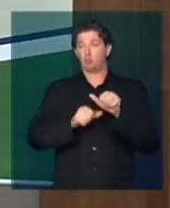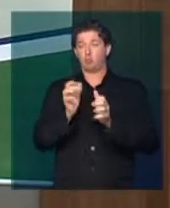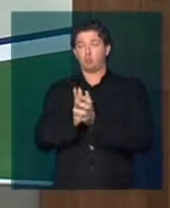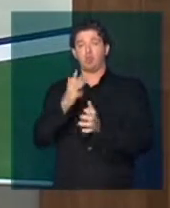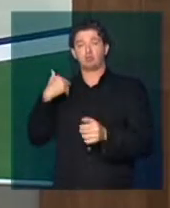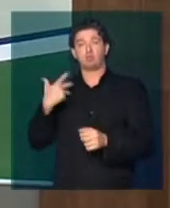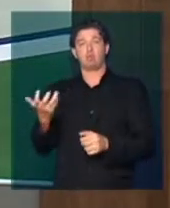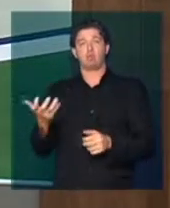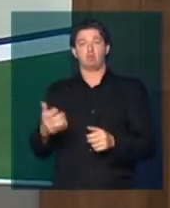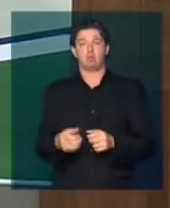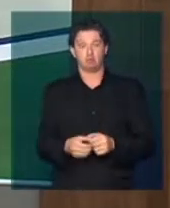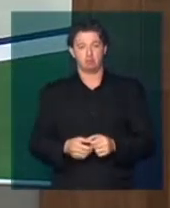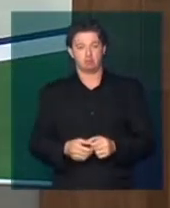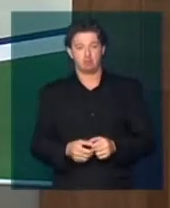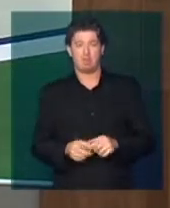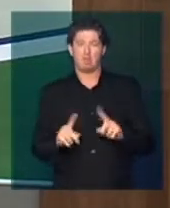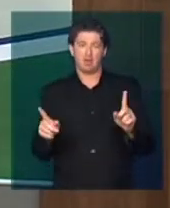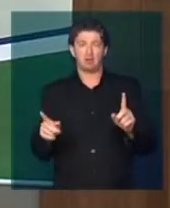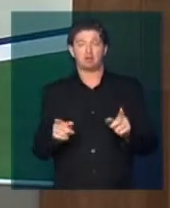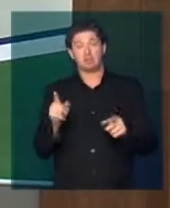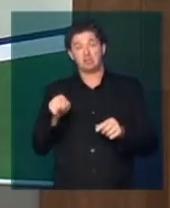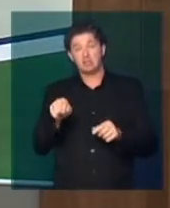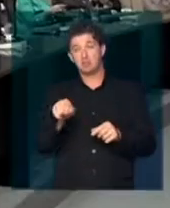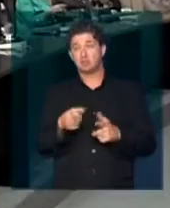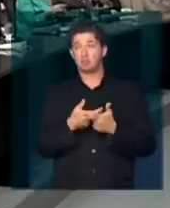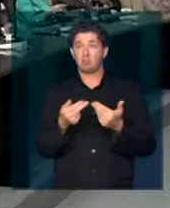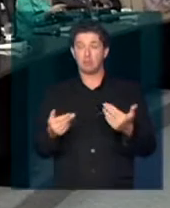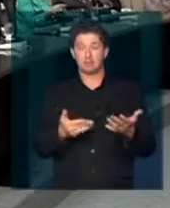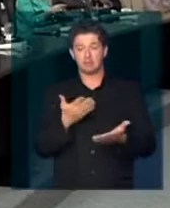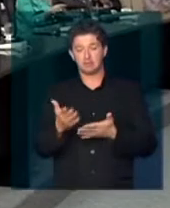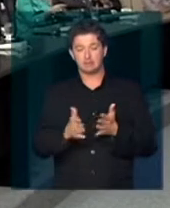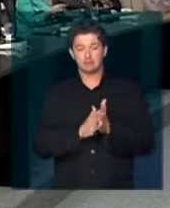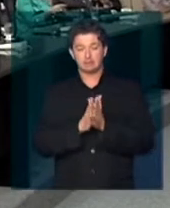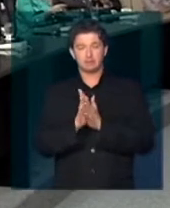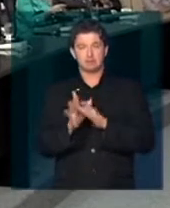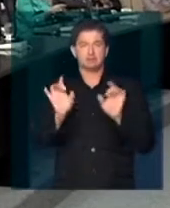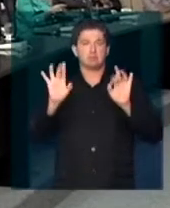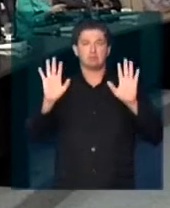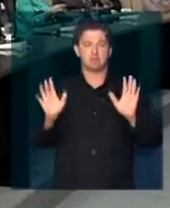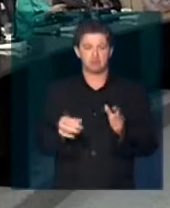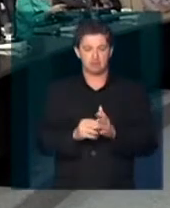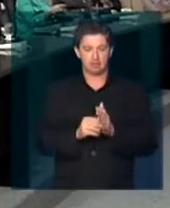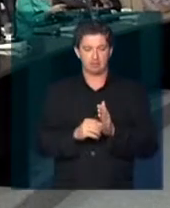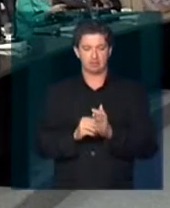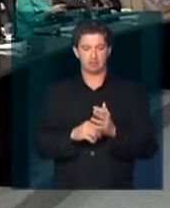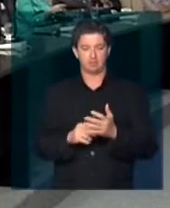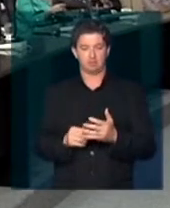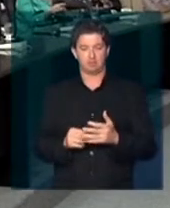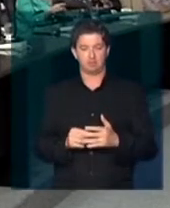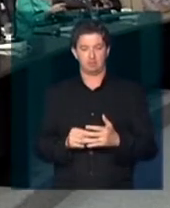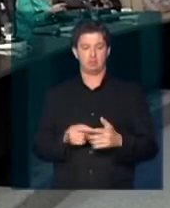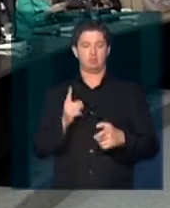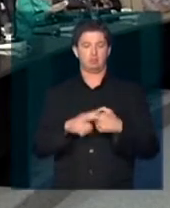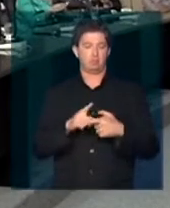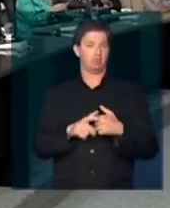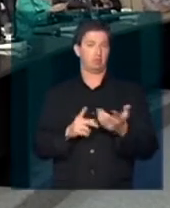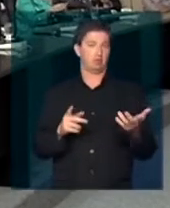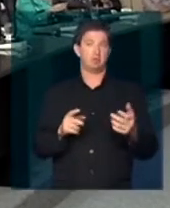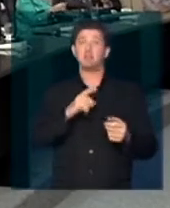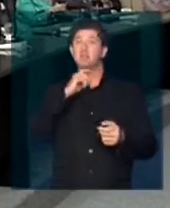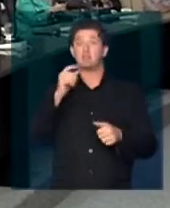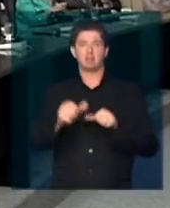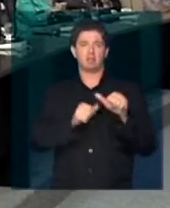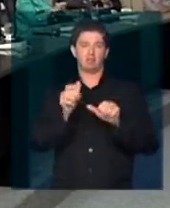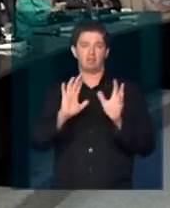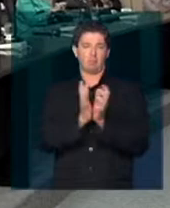partido. Praticamente, isso é um remédio, né, excepcional, extraordinário, porque praticamente ninguém vai